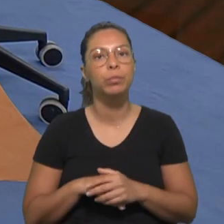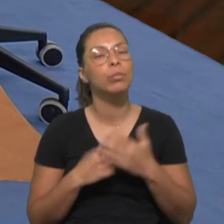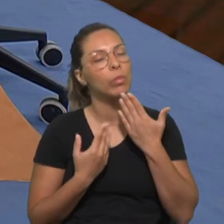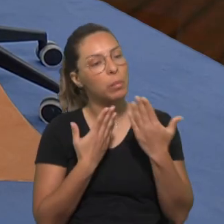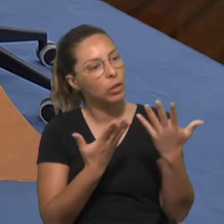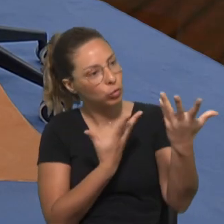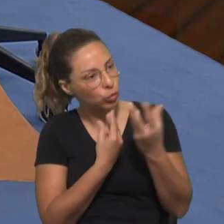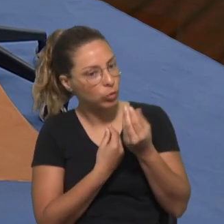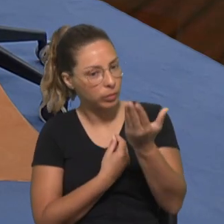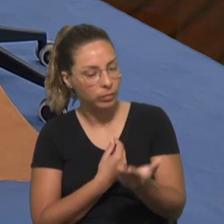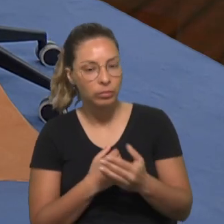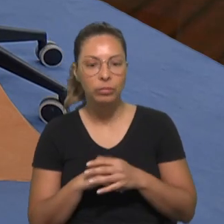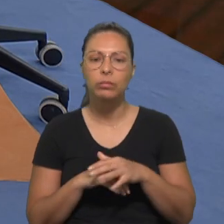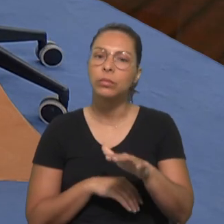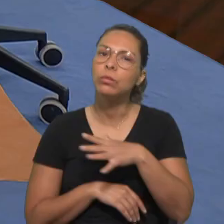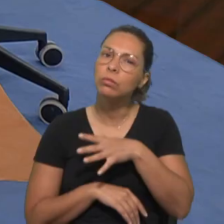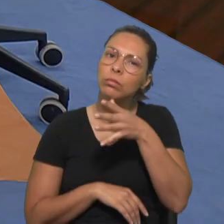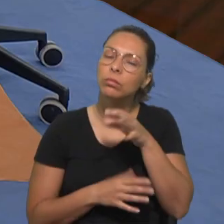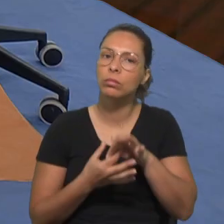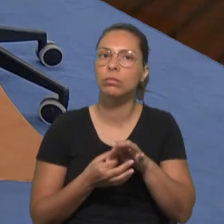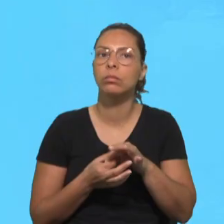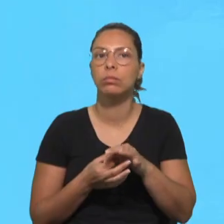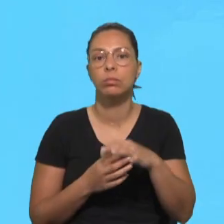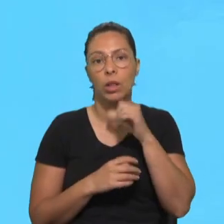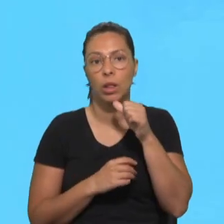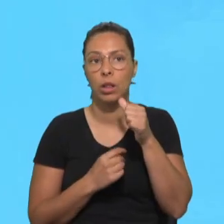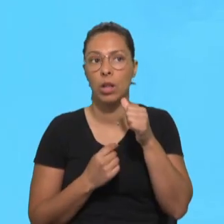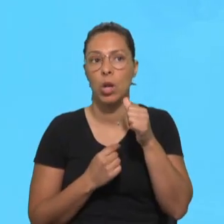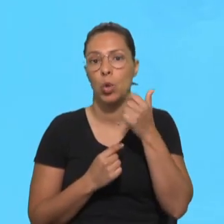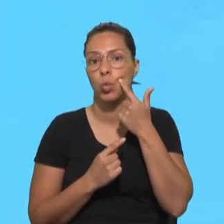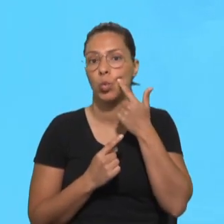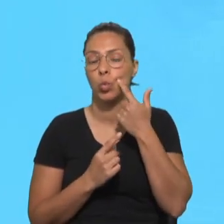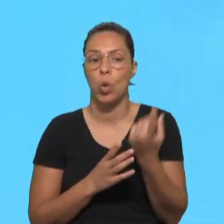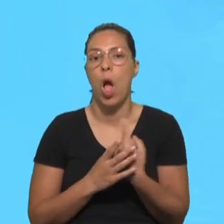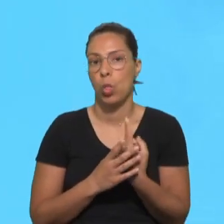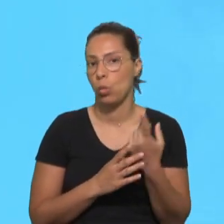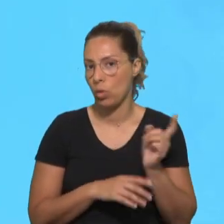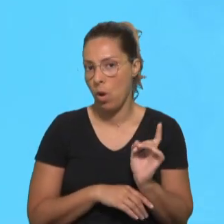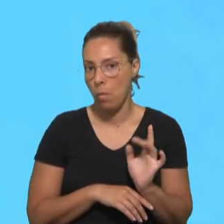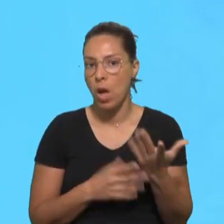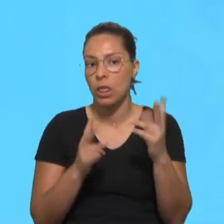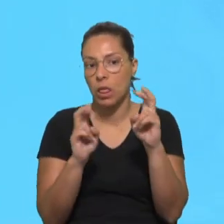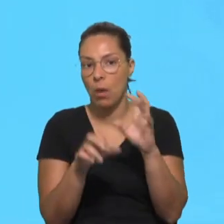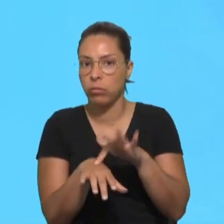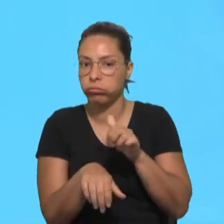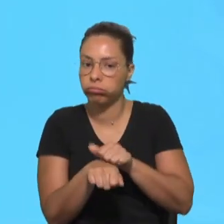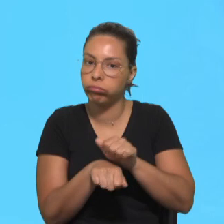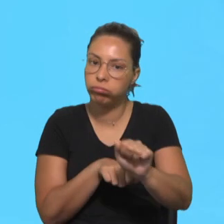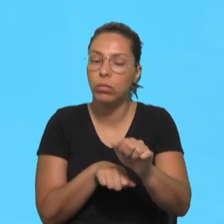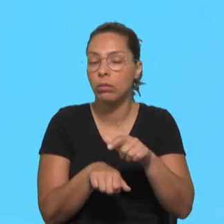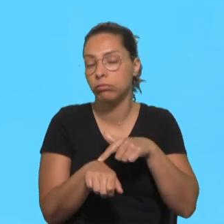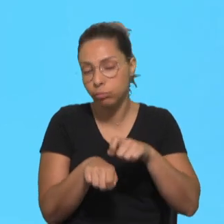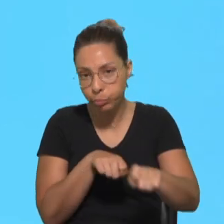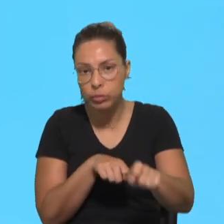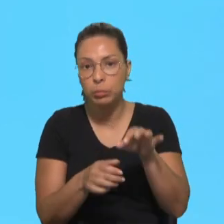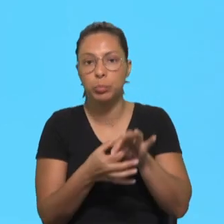Vamos olhar para este congresso, que não surge isolado, Conceição, de um tempo de celebração que o Instituto Secular das